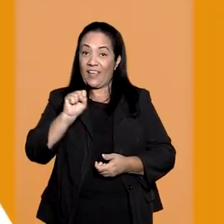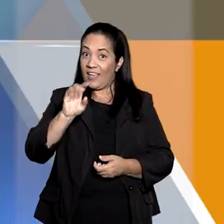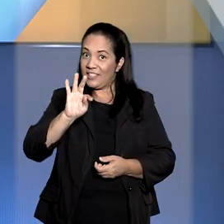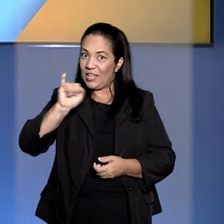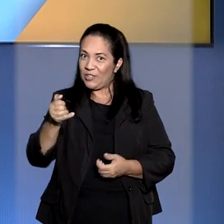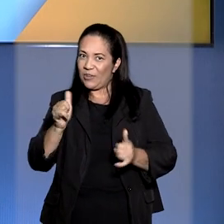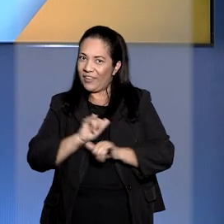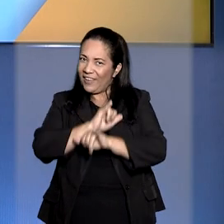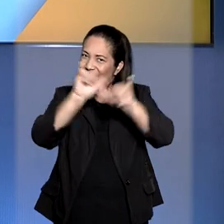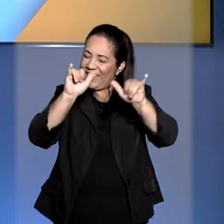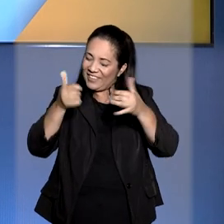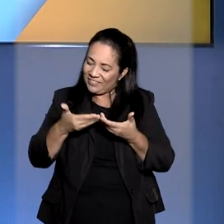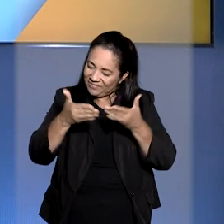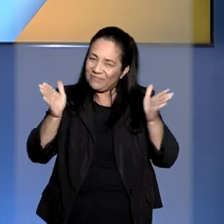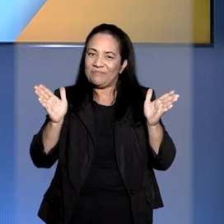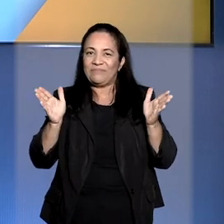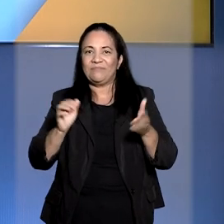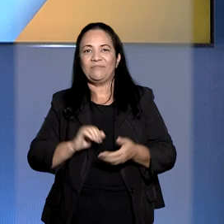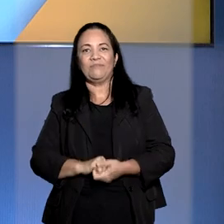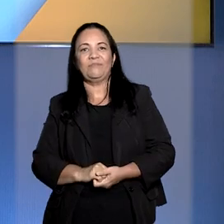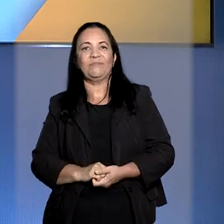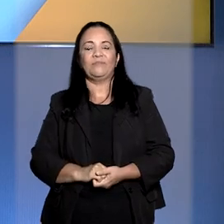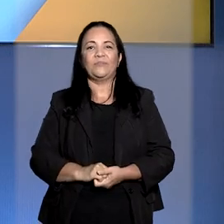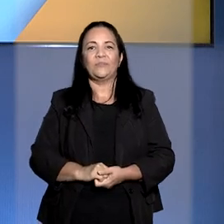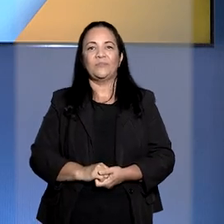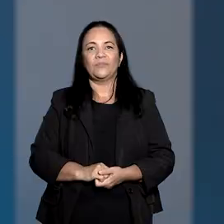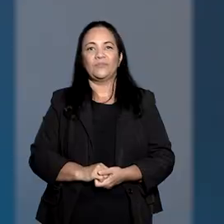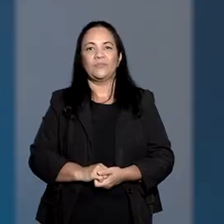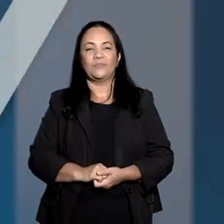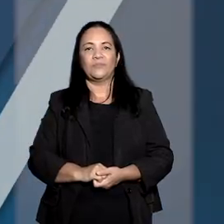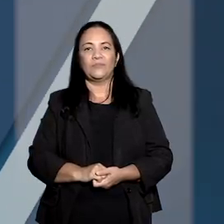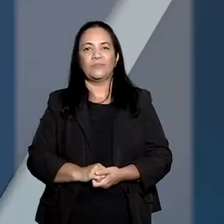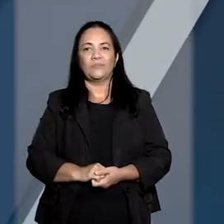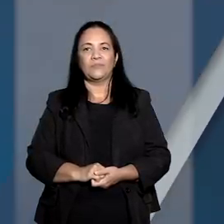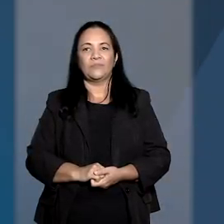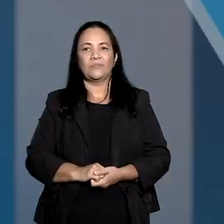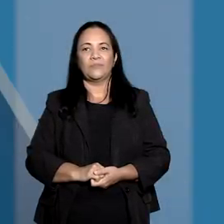Mussi o STJ notícias começa agora